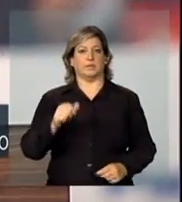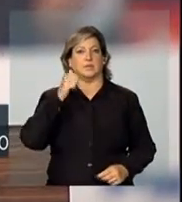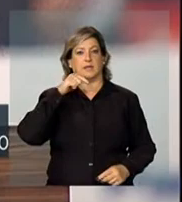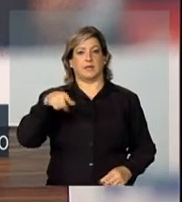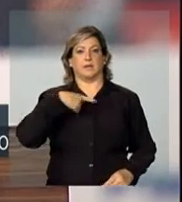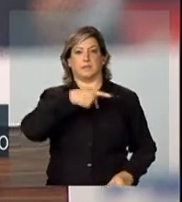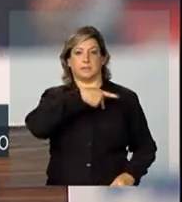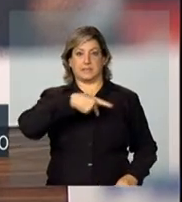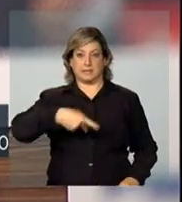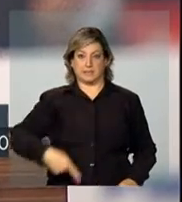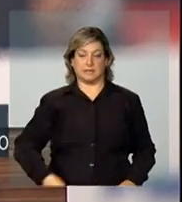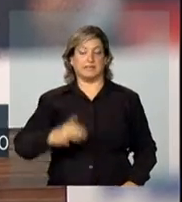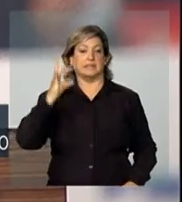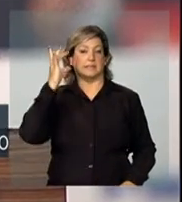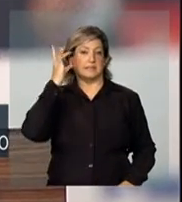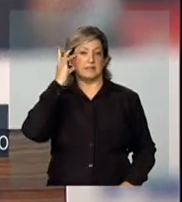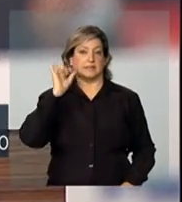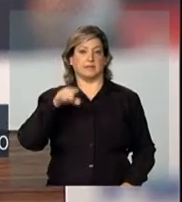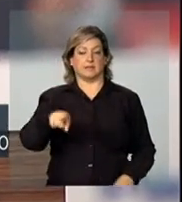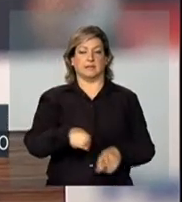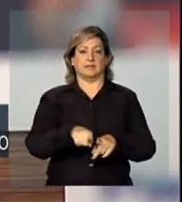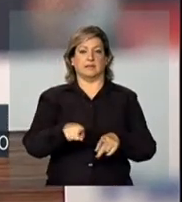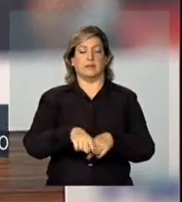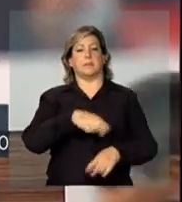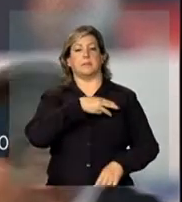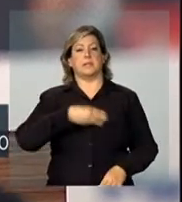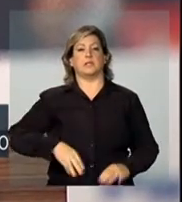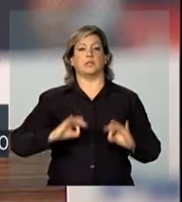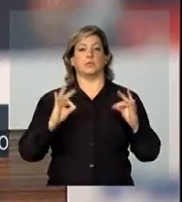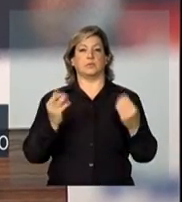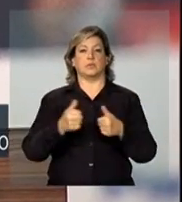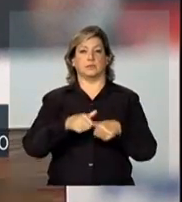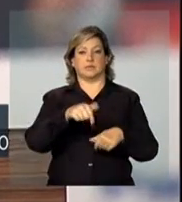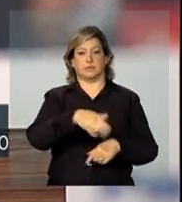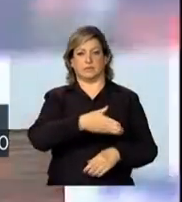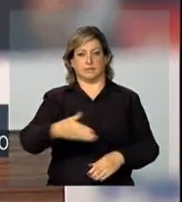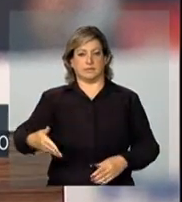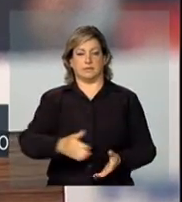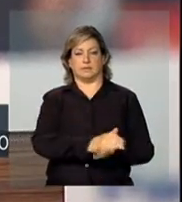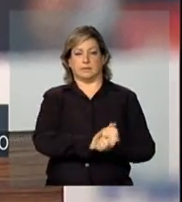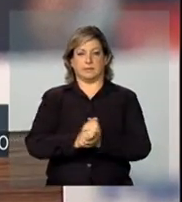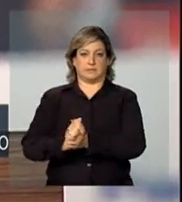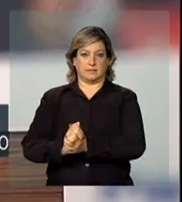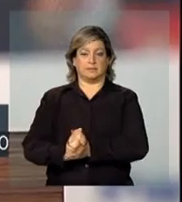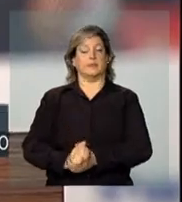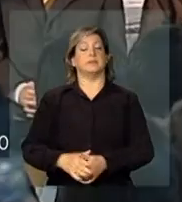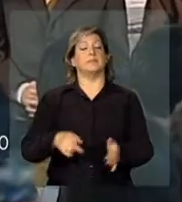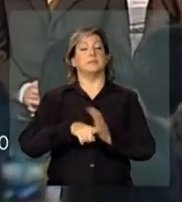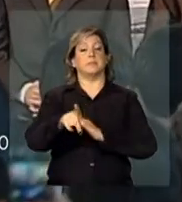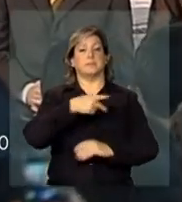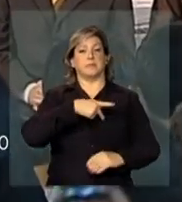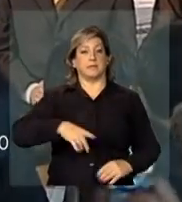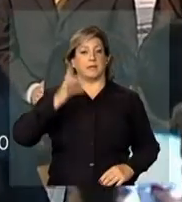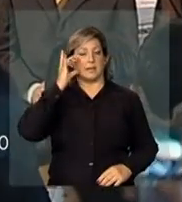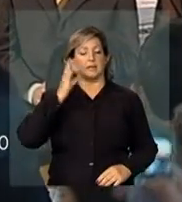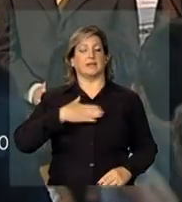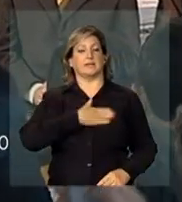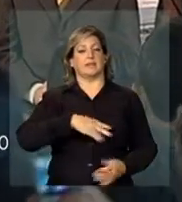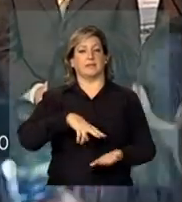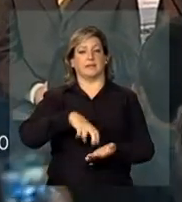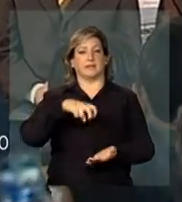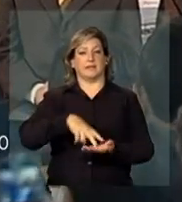do governador Geraldo Alckmin do vice-presidente Michel Temer apresenta é uma alegria receber ela